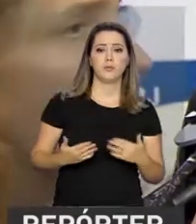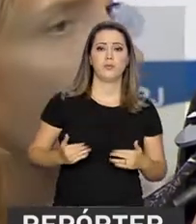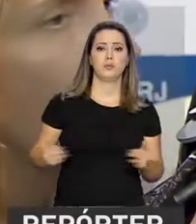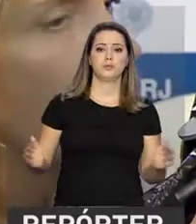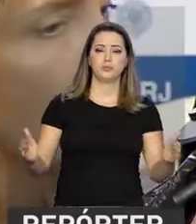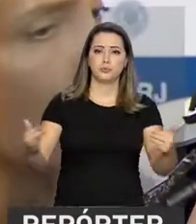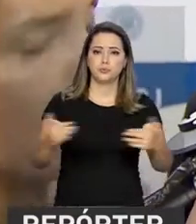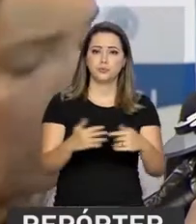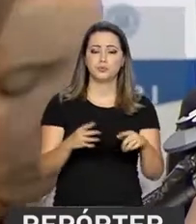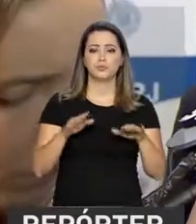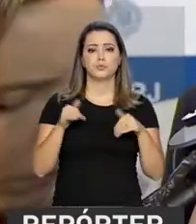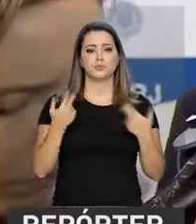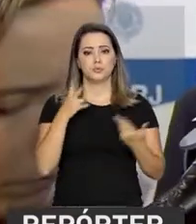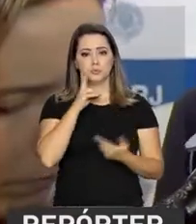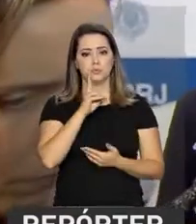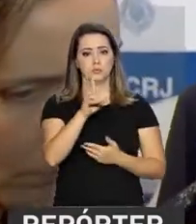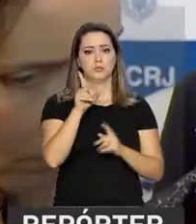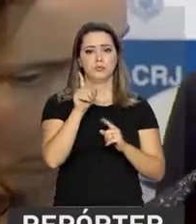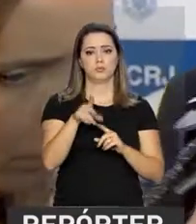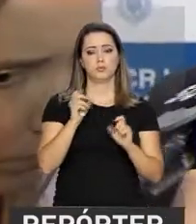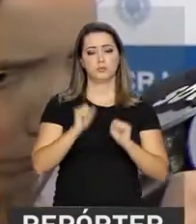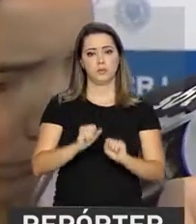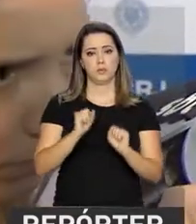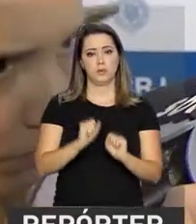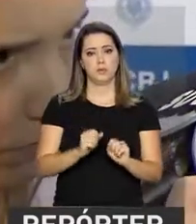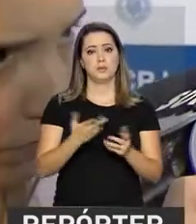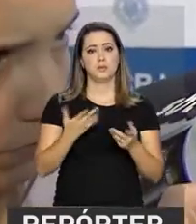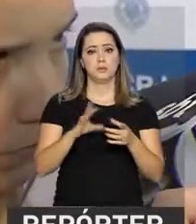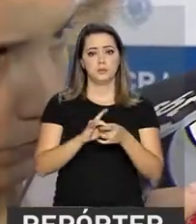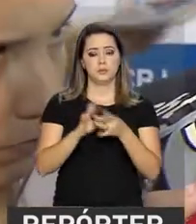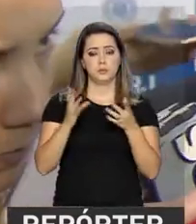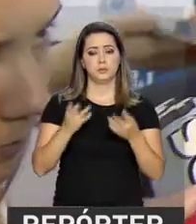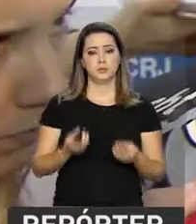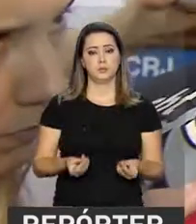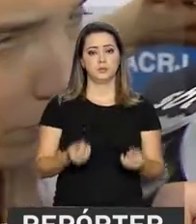arrecadação para ver se é possível o desbloqueio